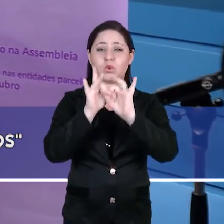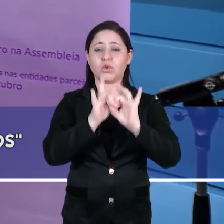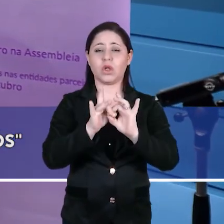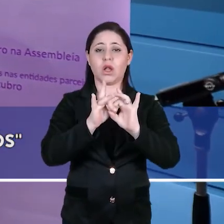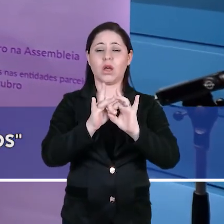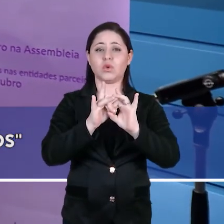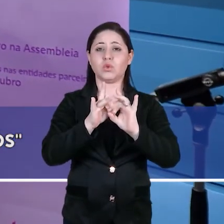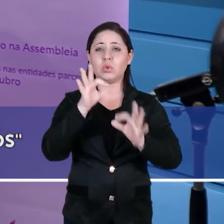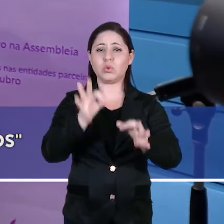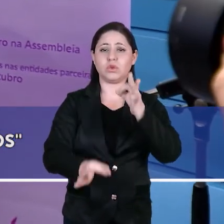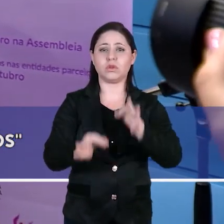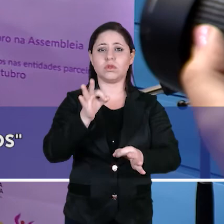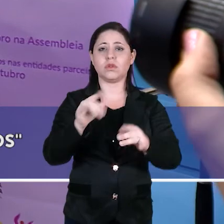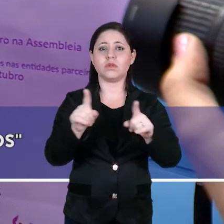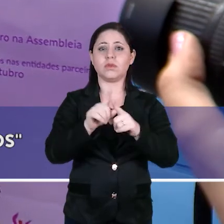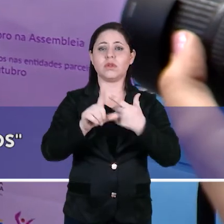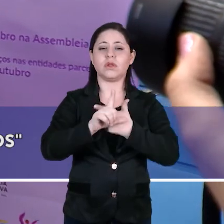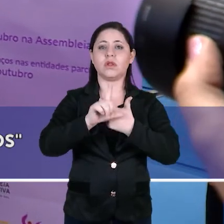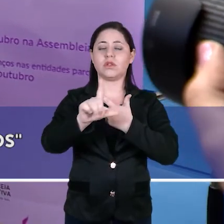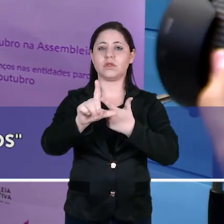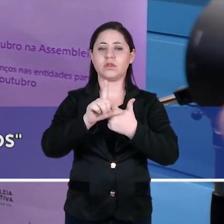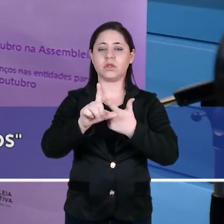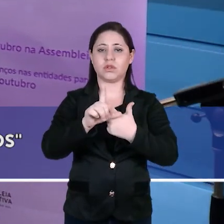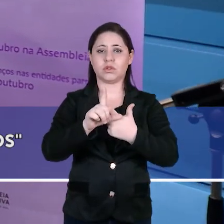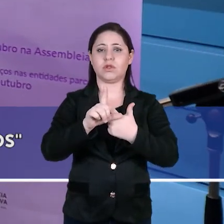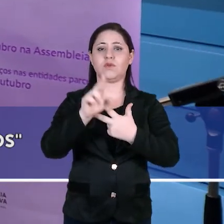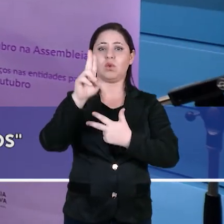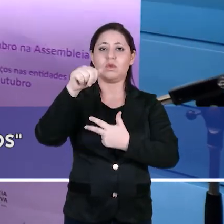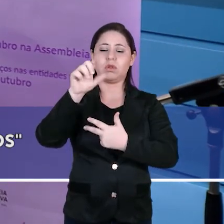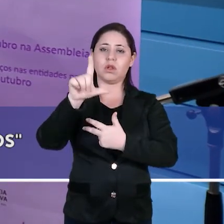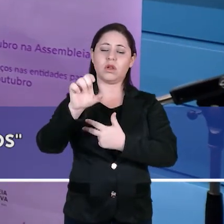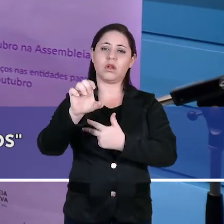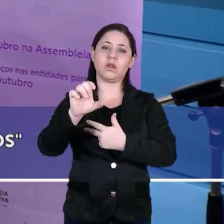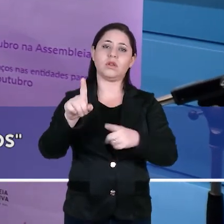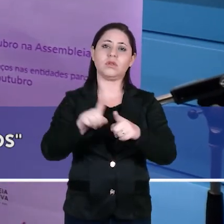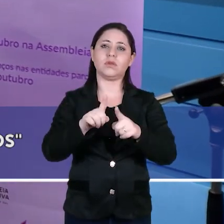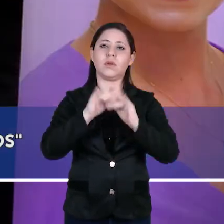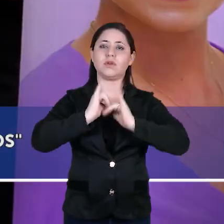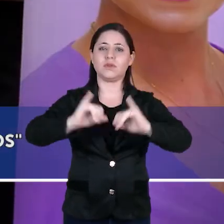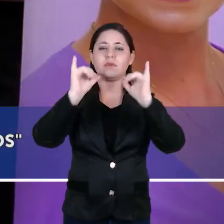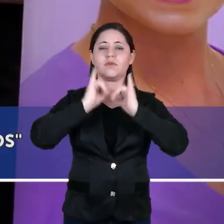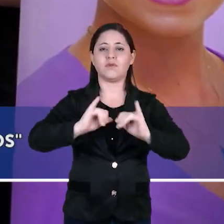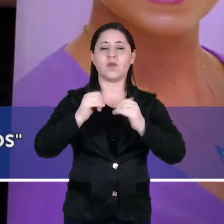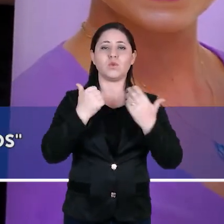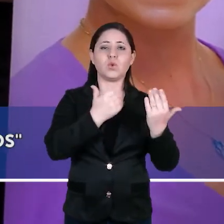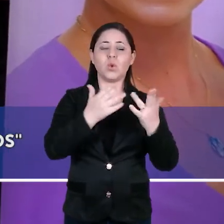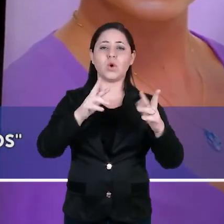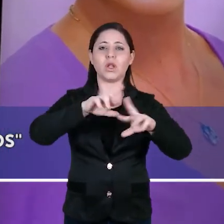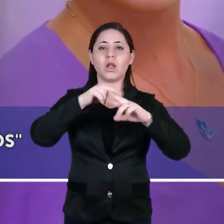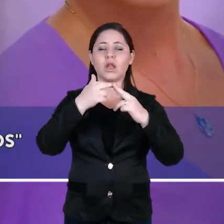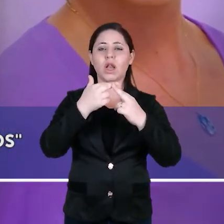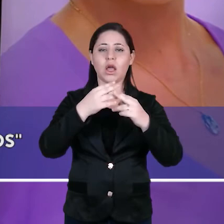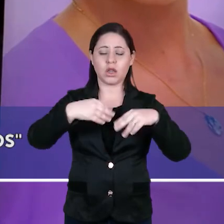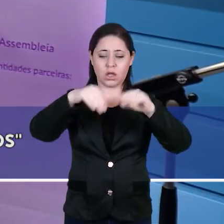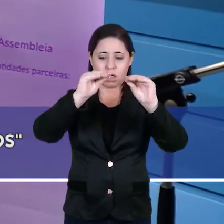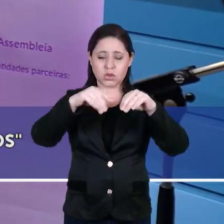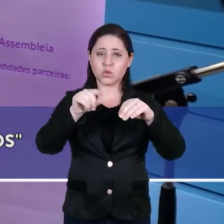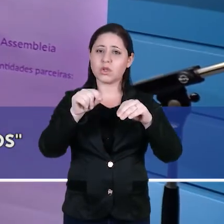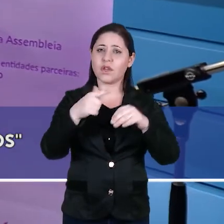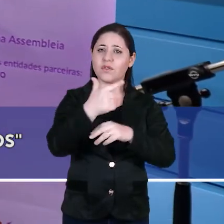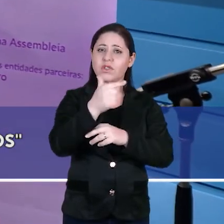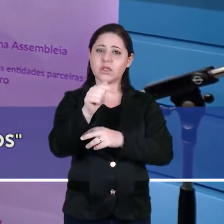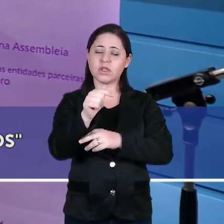ano seguido, a União Nacional dos Legisladores e Legislativos Estaduais, a Unali, realiza a ação Doe Lenços,